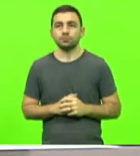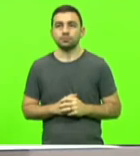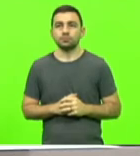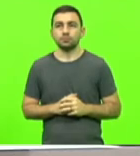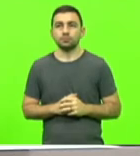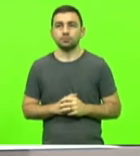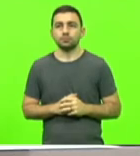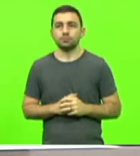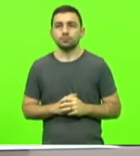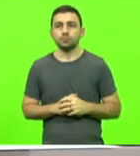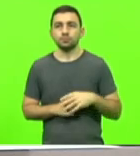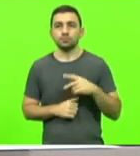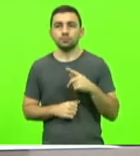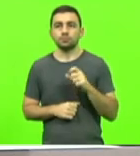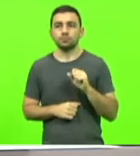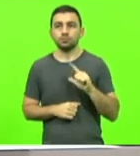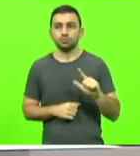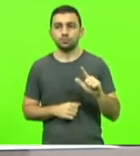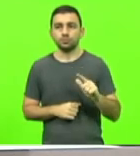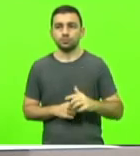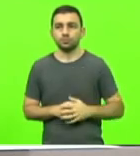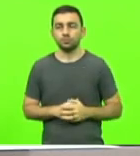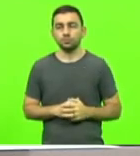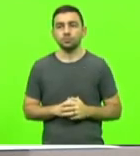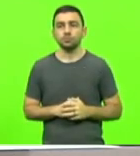Horário do bloco PL.